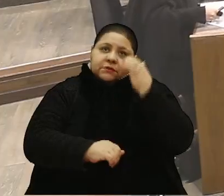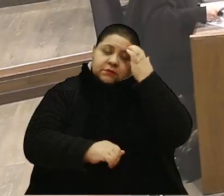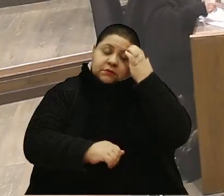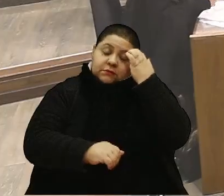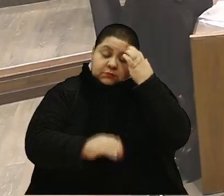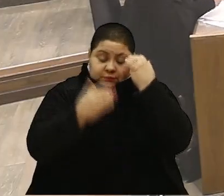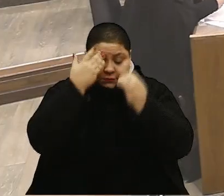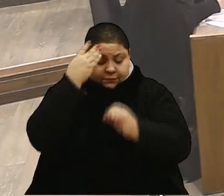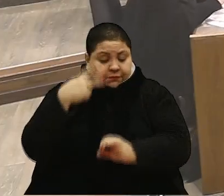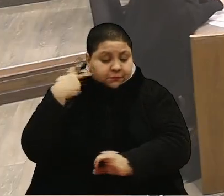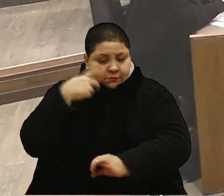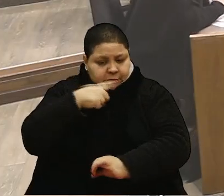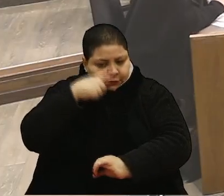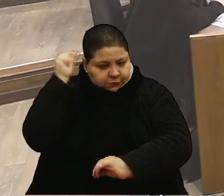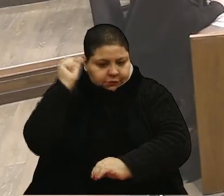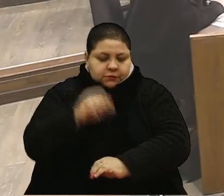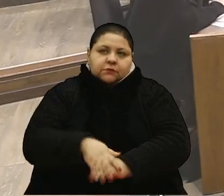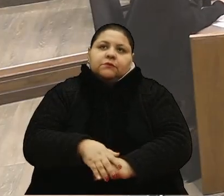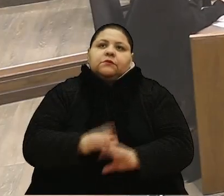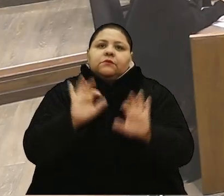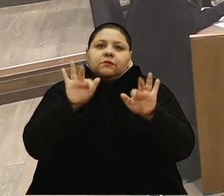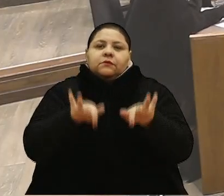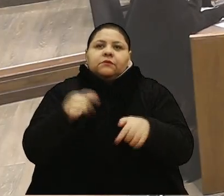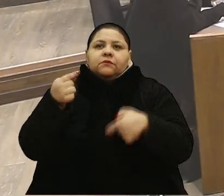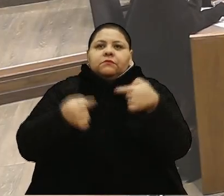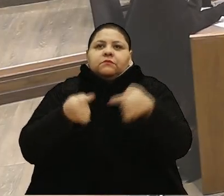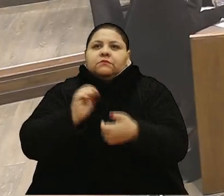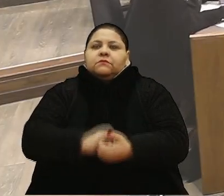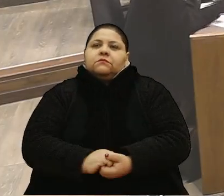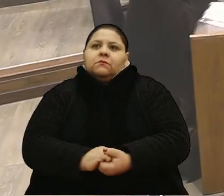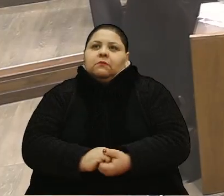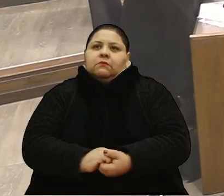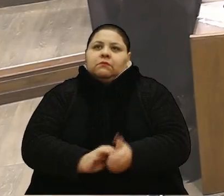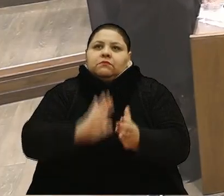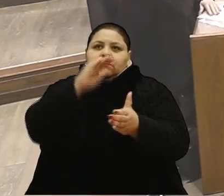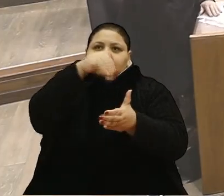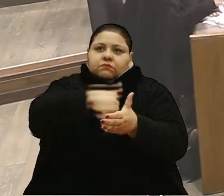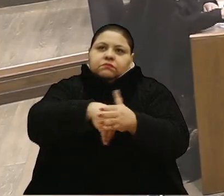Obrigado, vereador Aldonei. Encerrada a discussão, em votação,